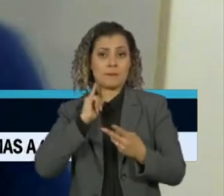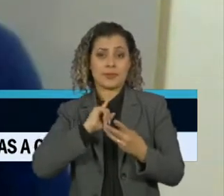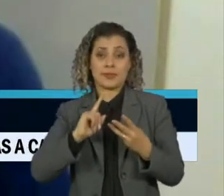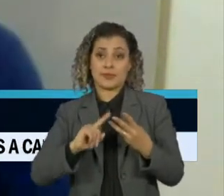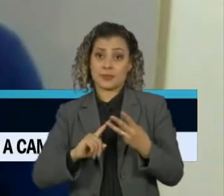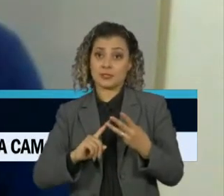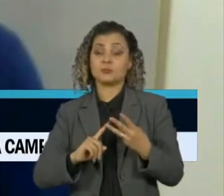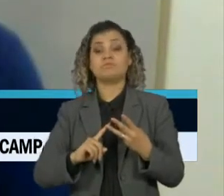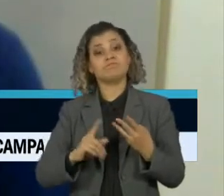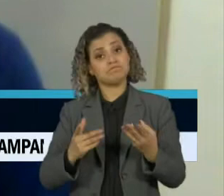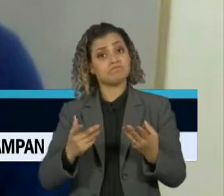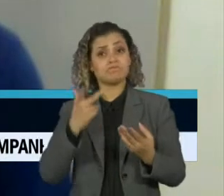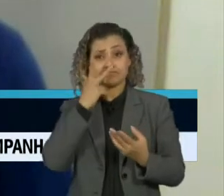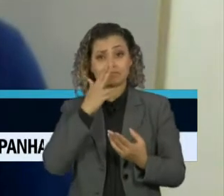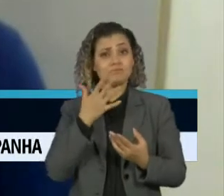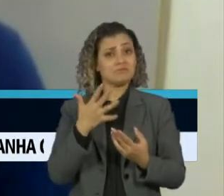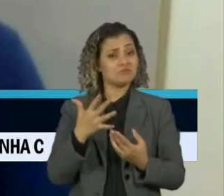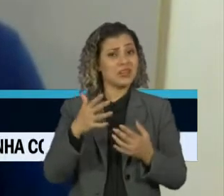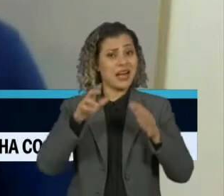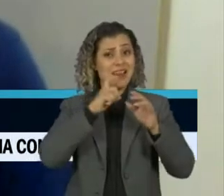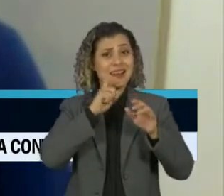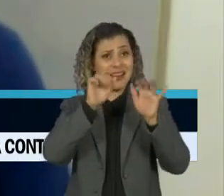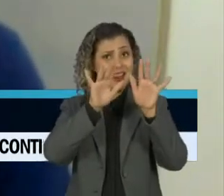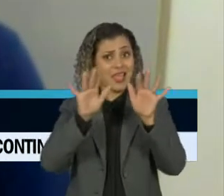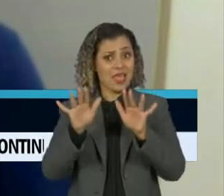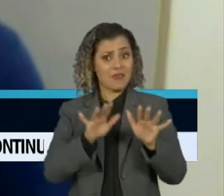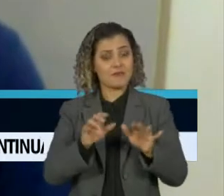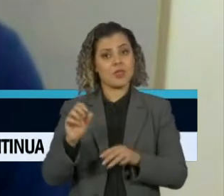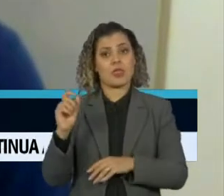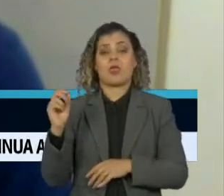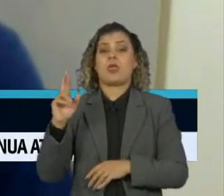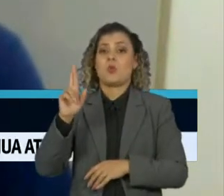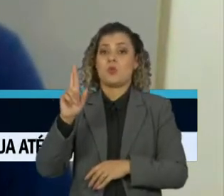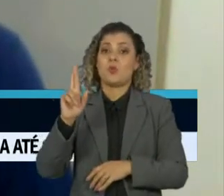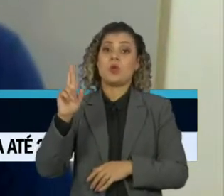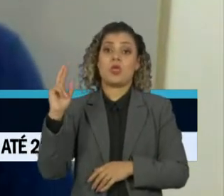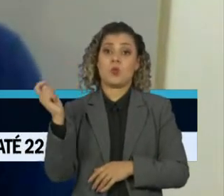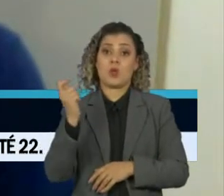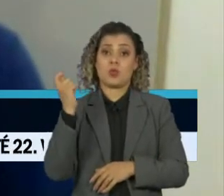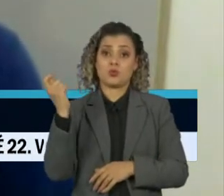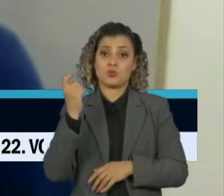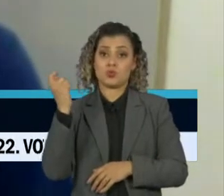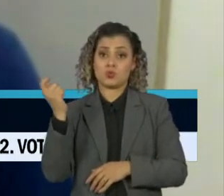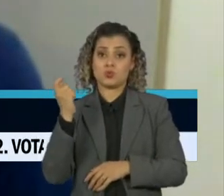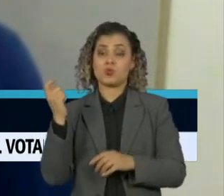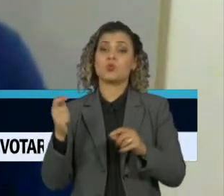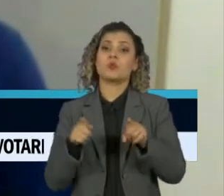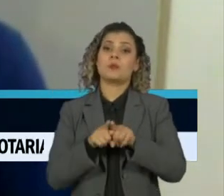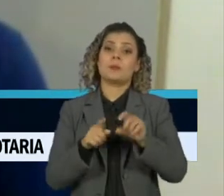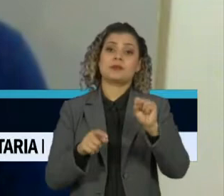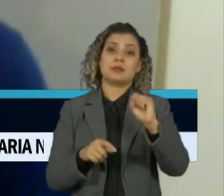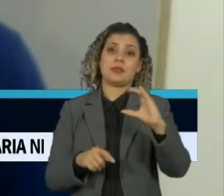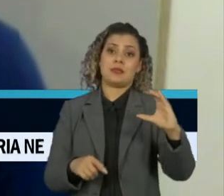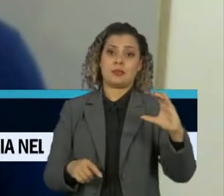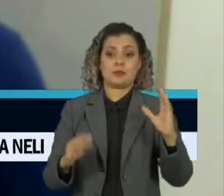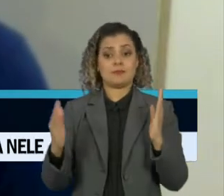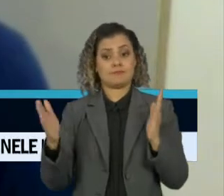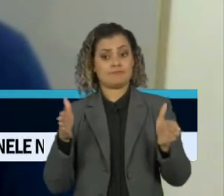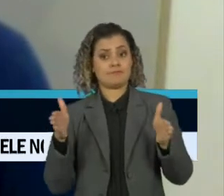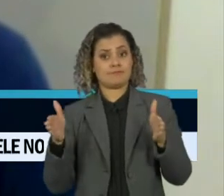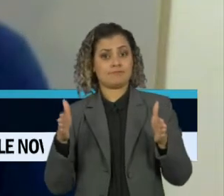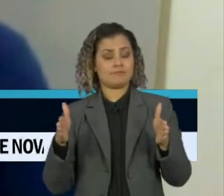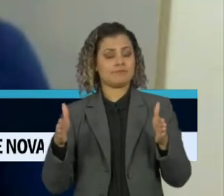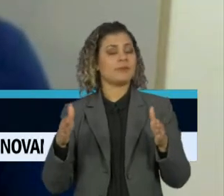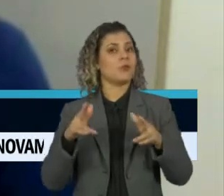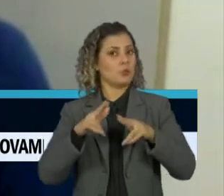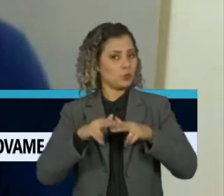gerais planalto da neve que é entre o rio grande do sul e santa catarina então essas regiões